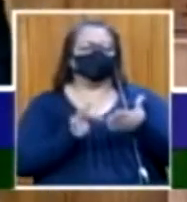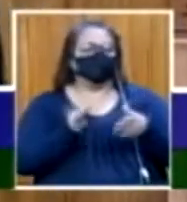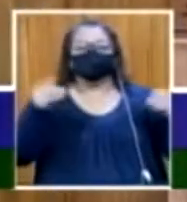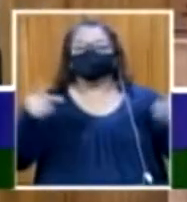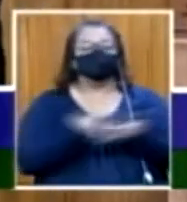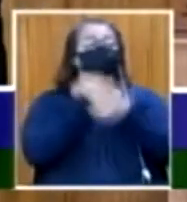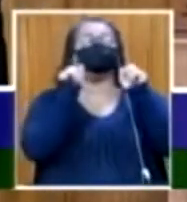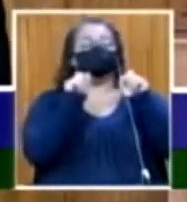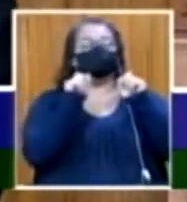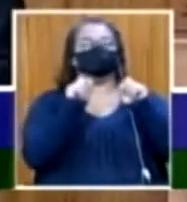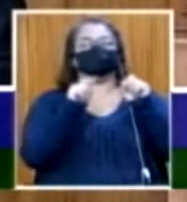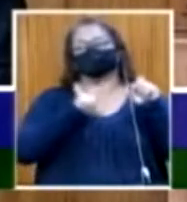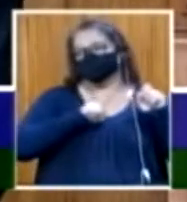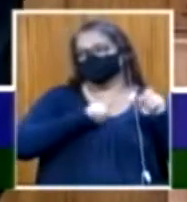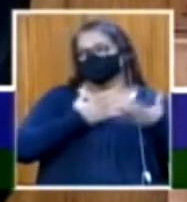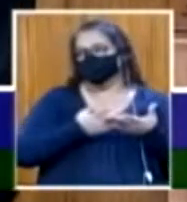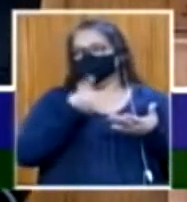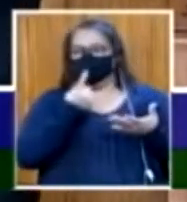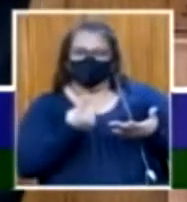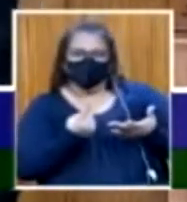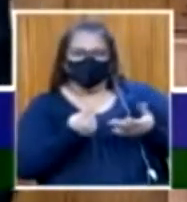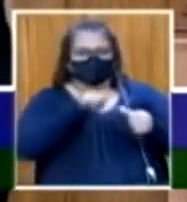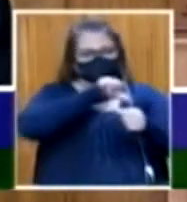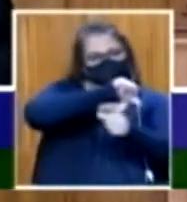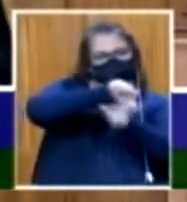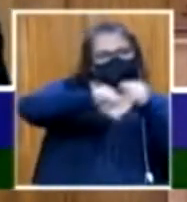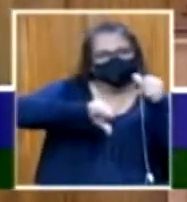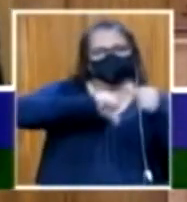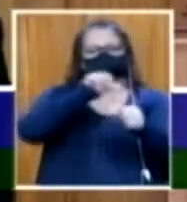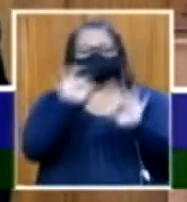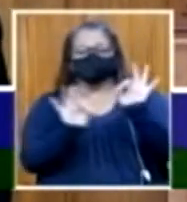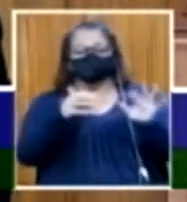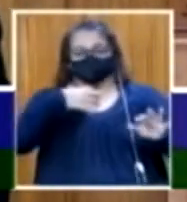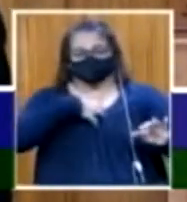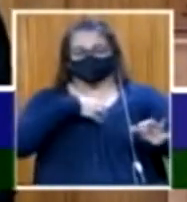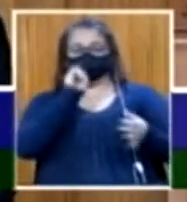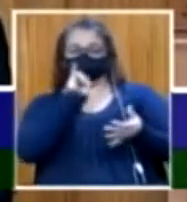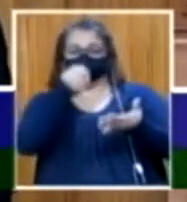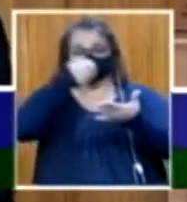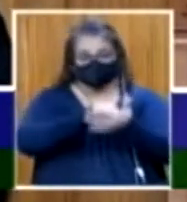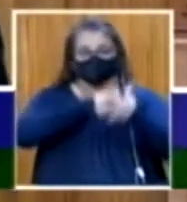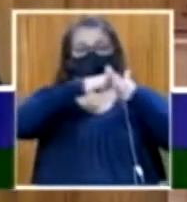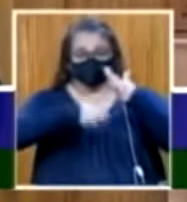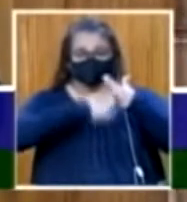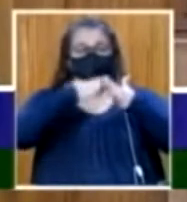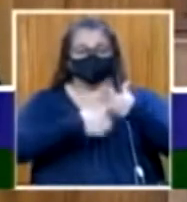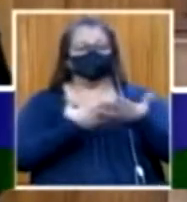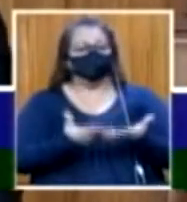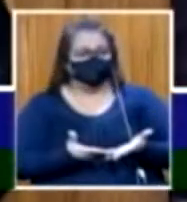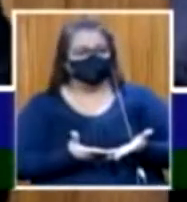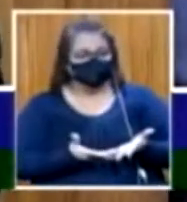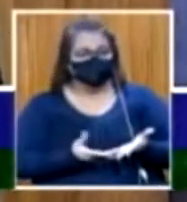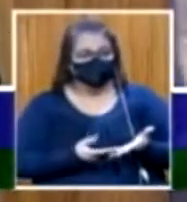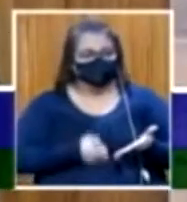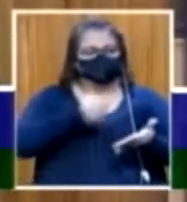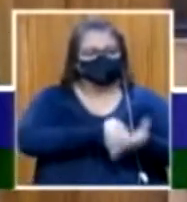acontecer? Há uma mudança na forma de tributação das empresas que